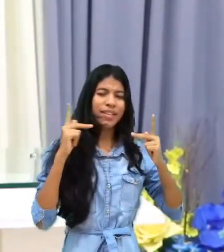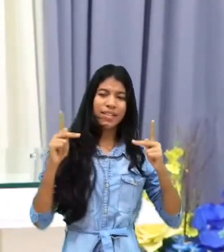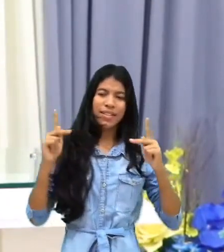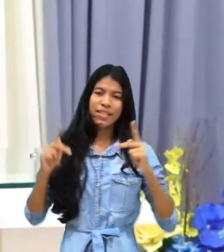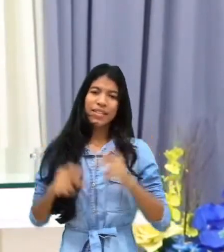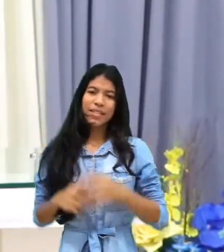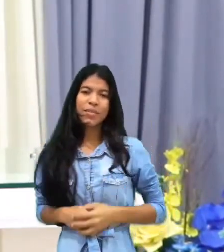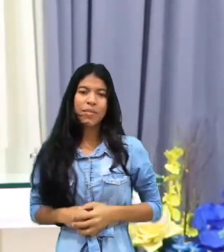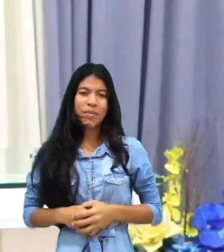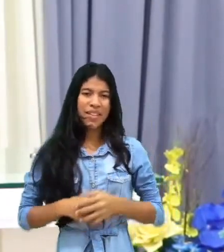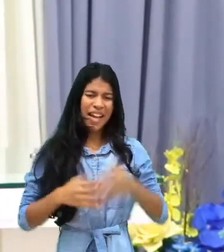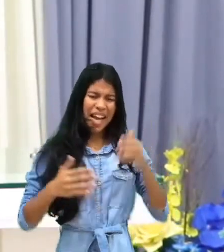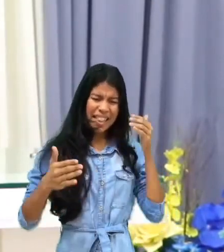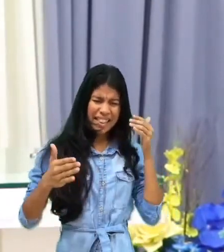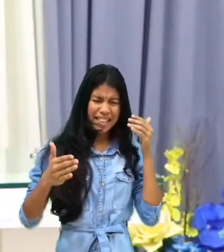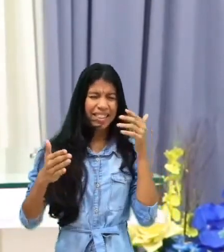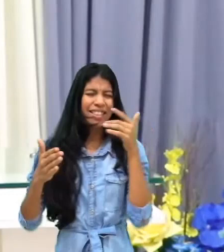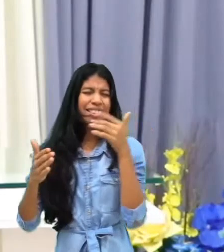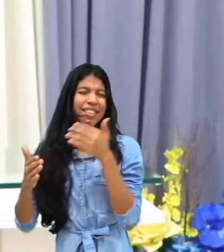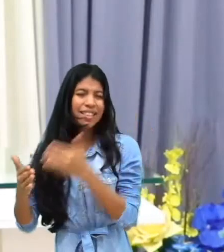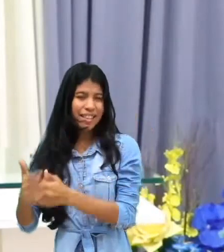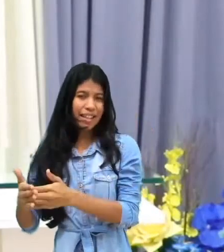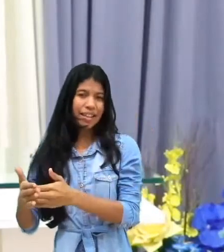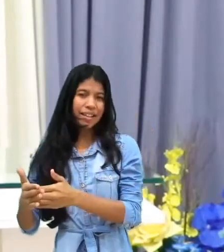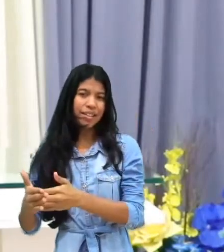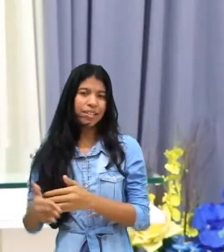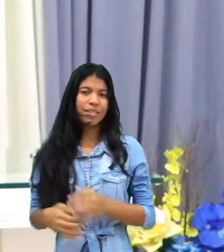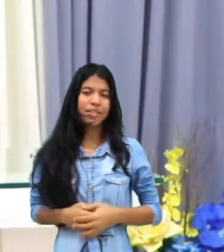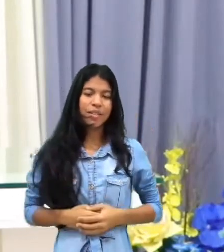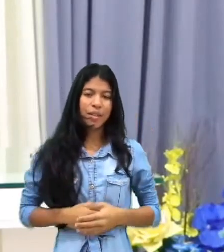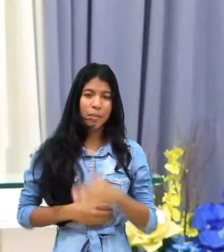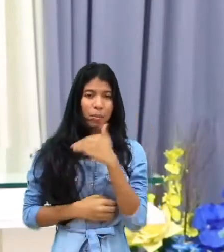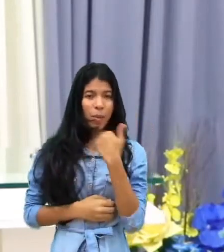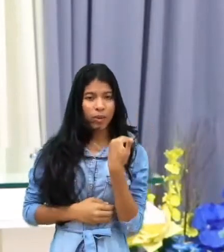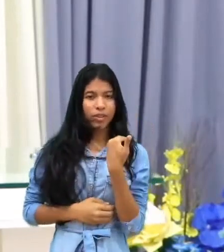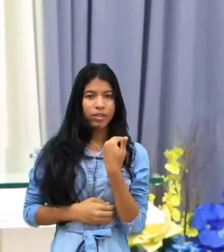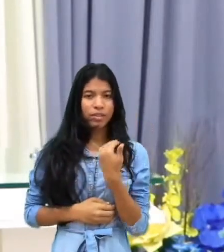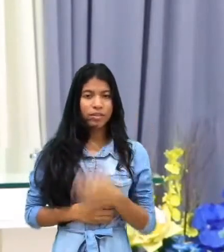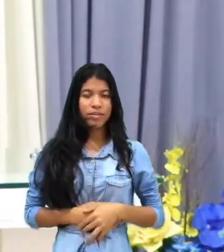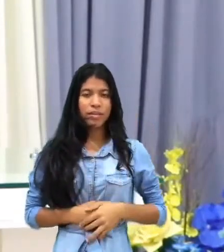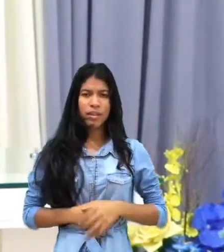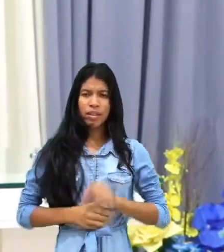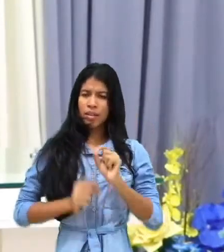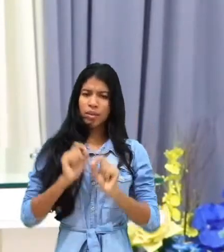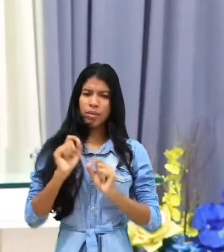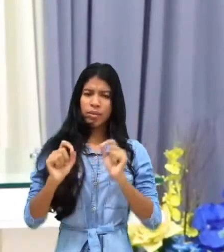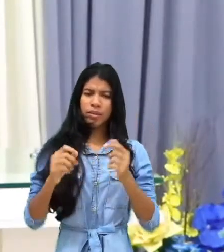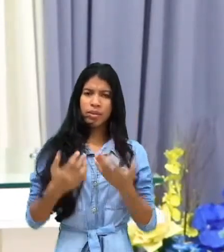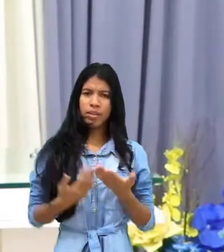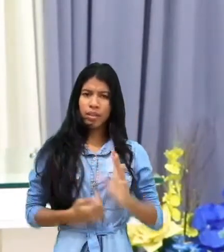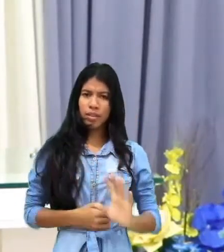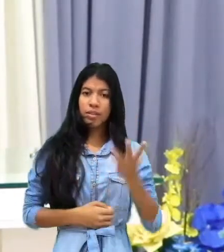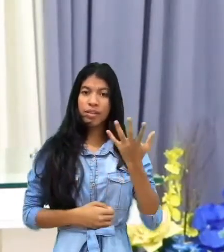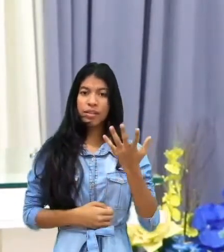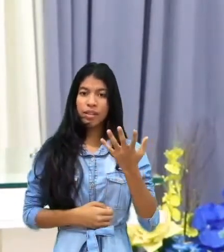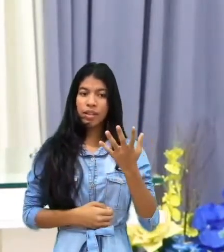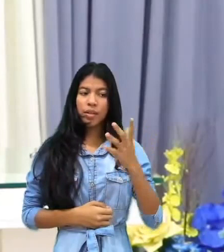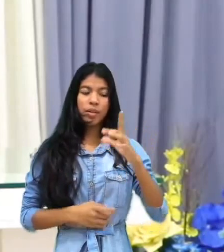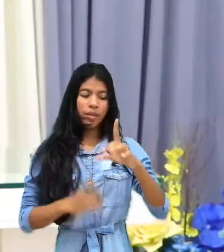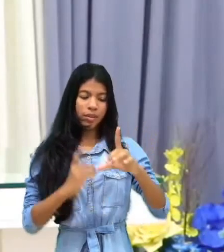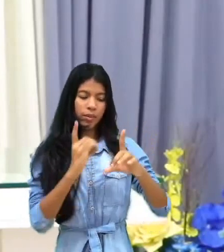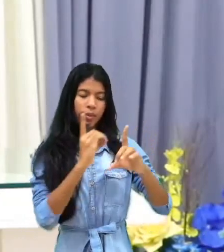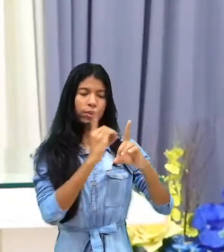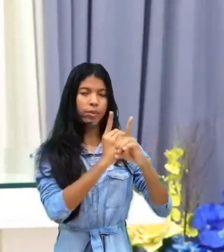seu último dia. Isso aí é presença de Deus. Isso aí é encontro com Deus.